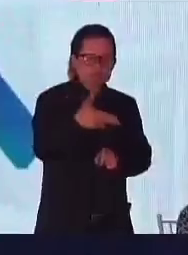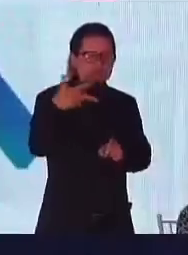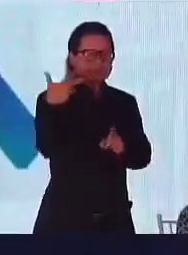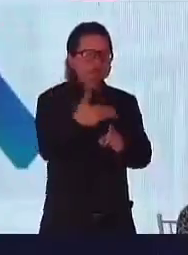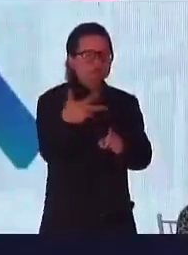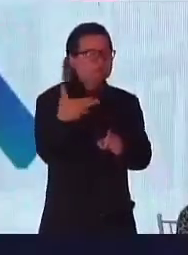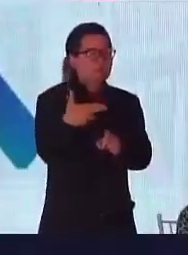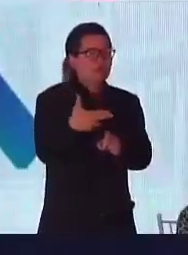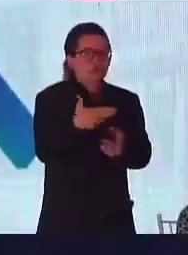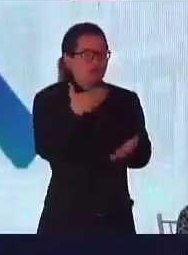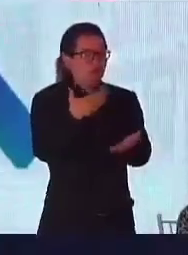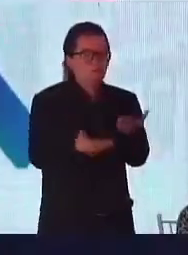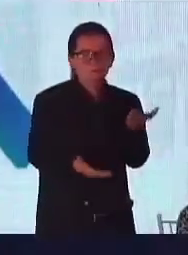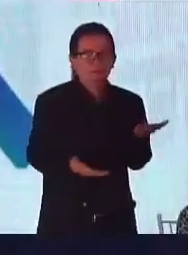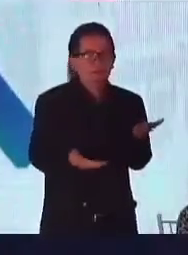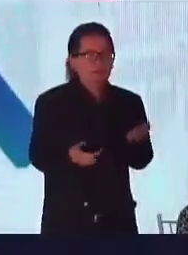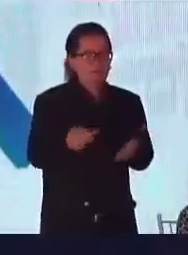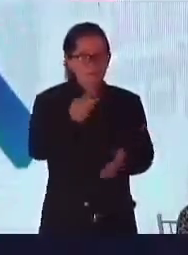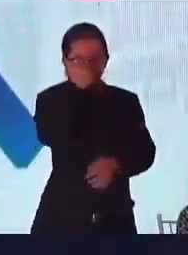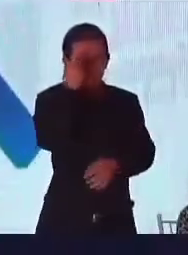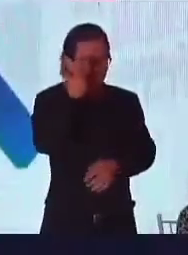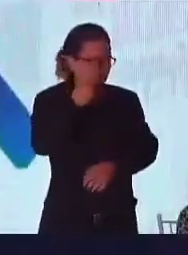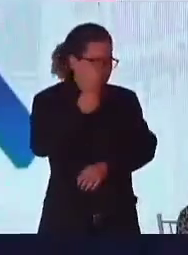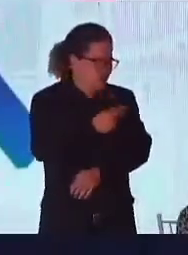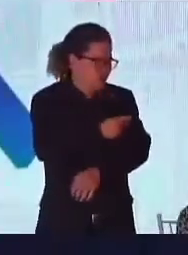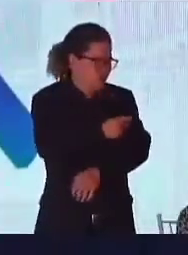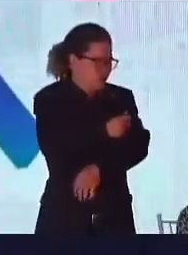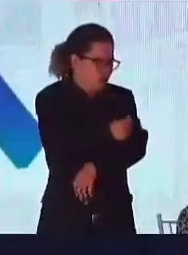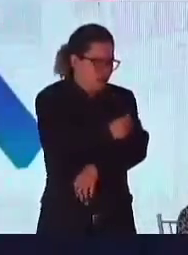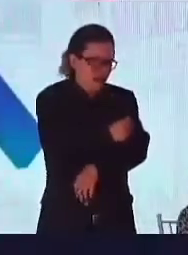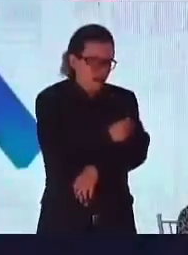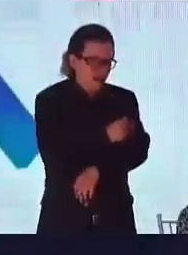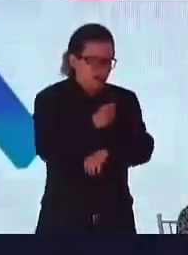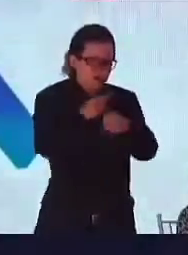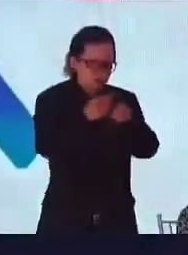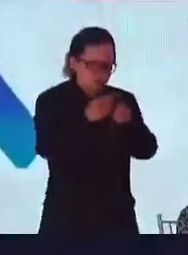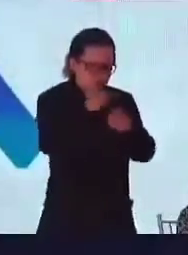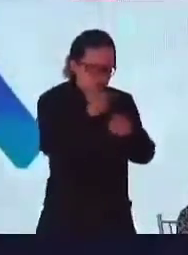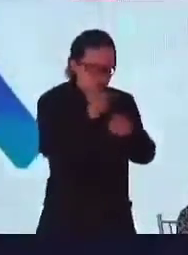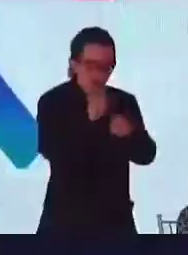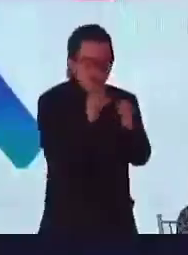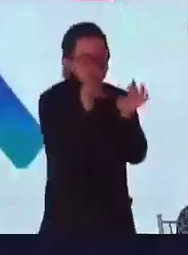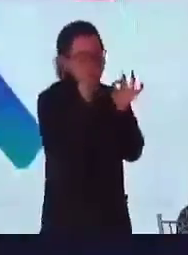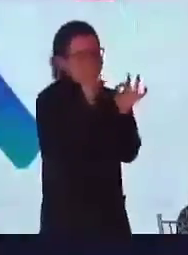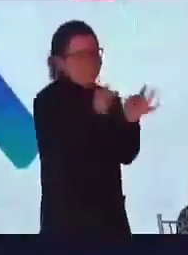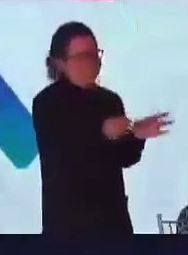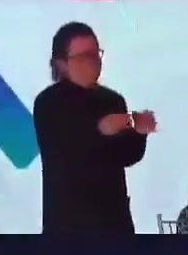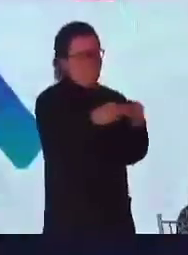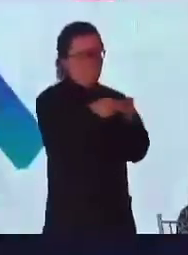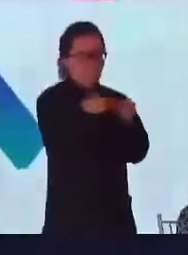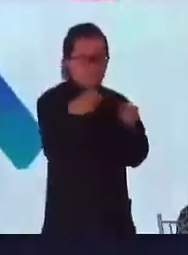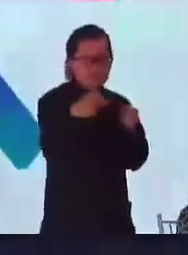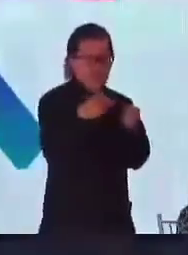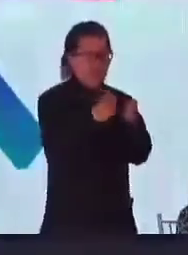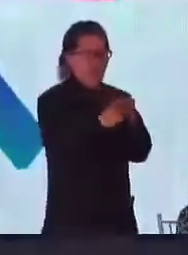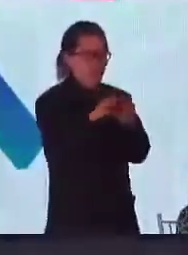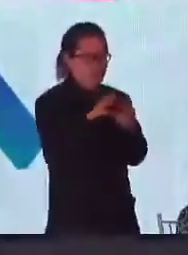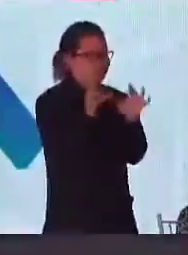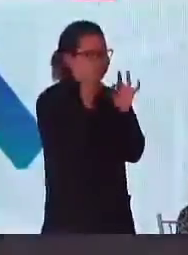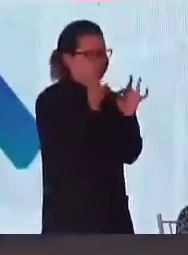perdendo estudantes na pós-graduação, infelizmente. Estão abandonando mestrado e doutorado, mesmo a gente